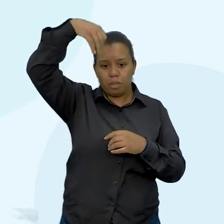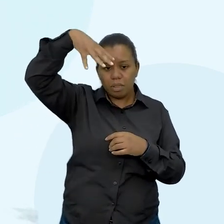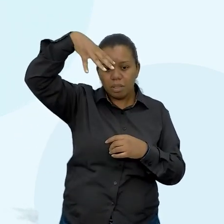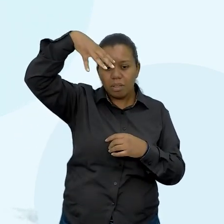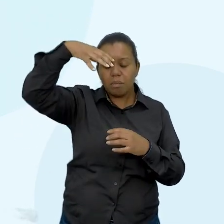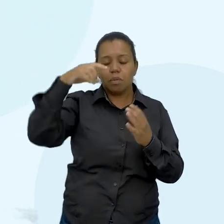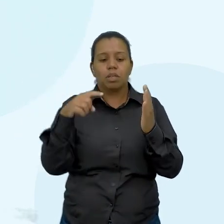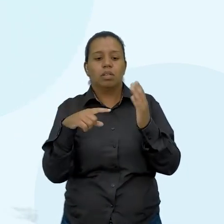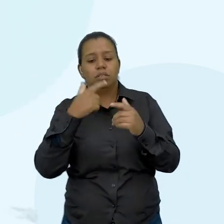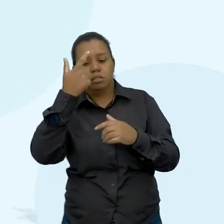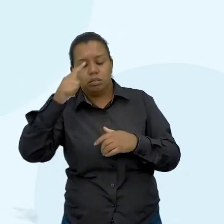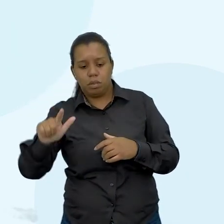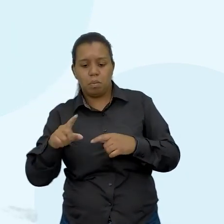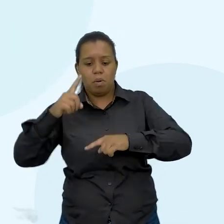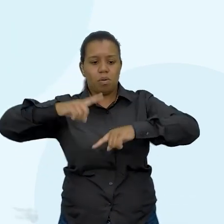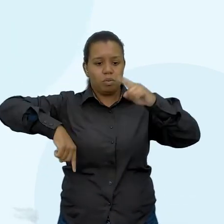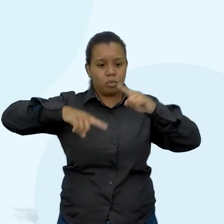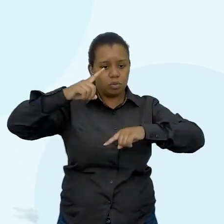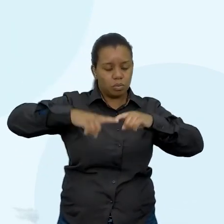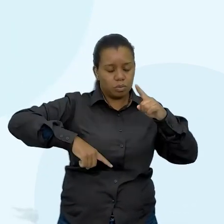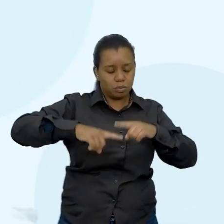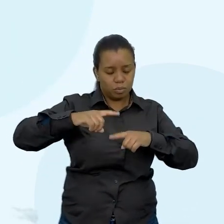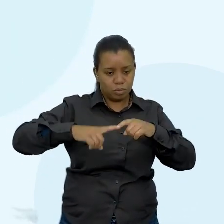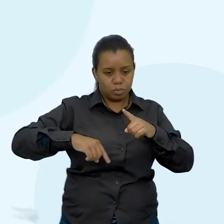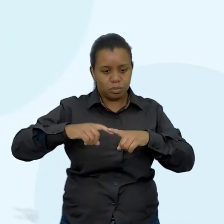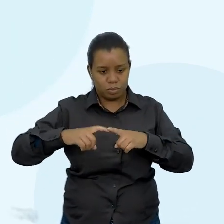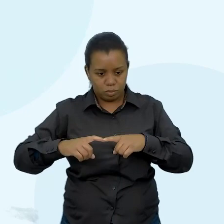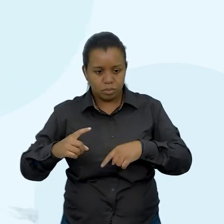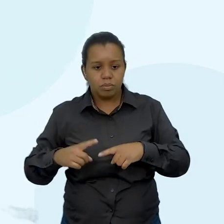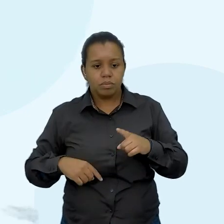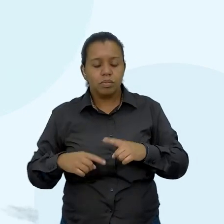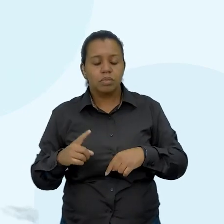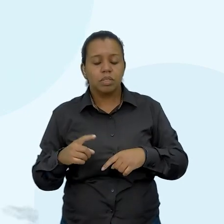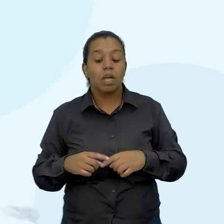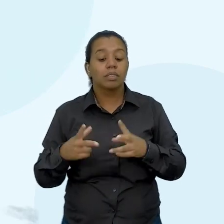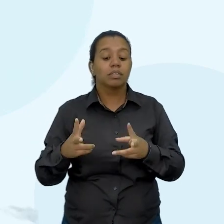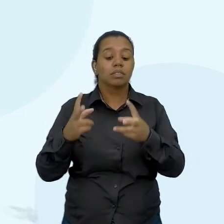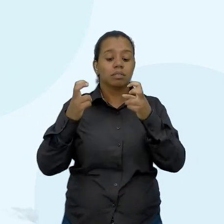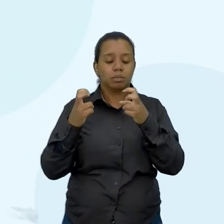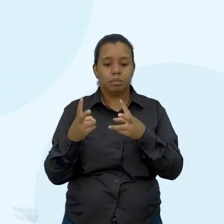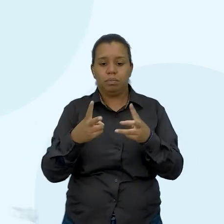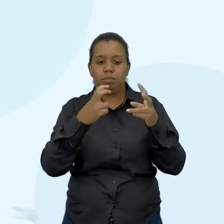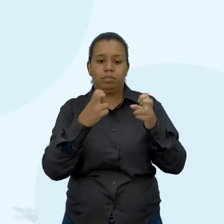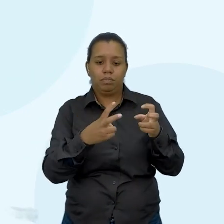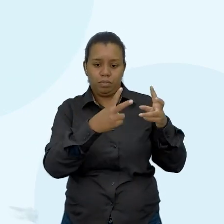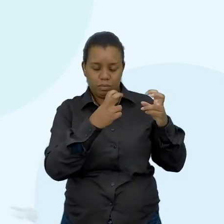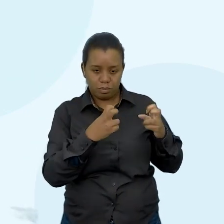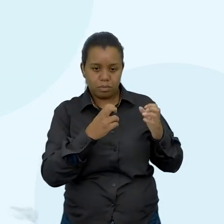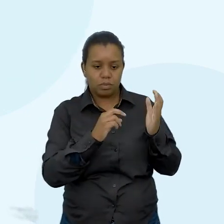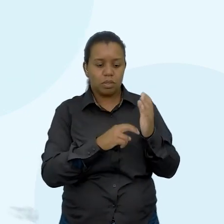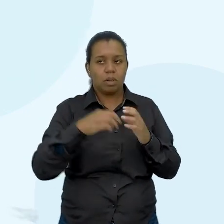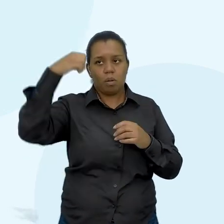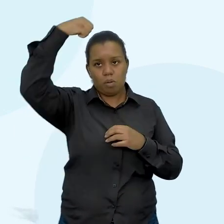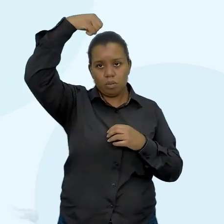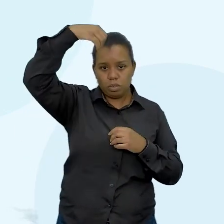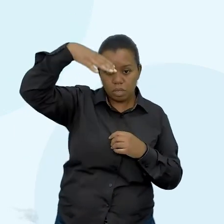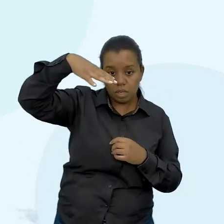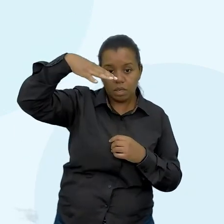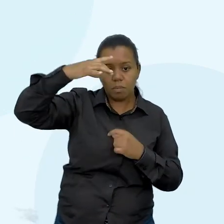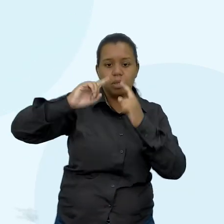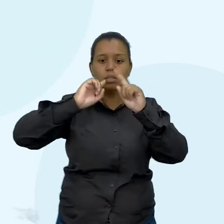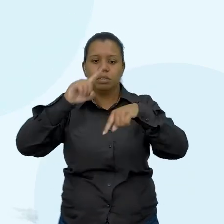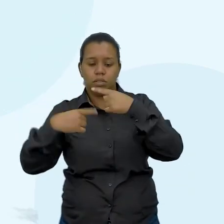tá funcionando, né? Ele tem que funcionar sempre quando tá ligado. E aí você usa cada aparelho da sua casa. Primeiro as lâmpadas,